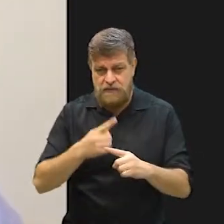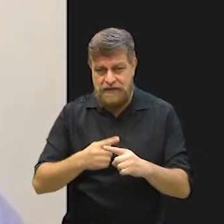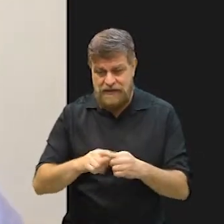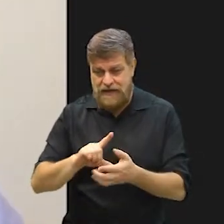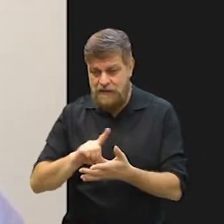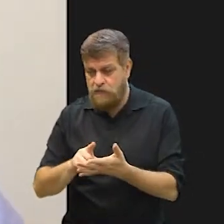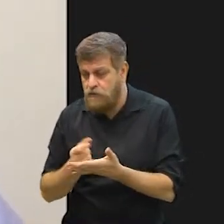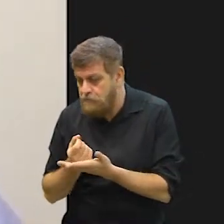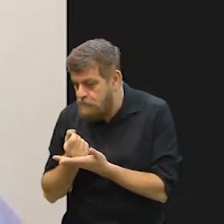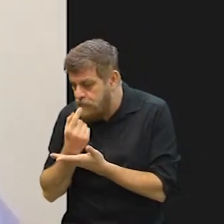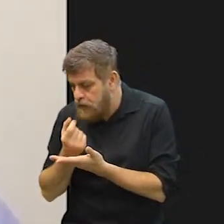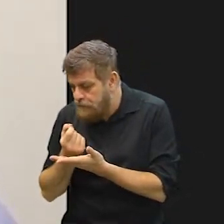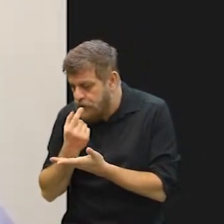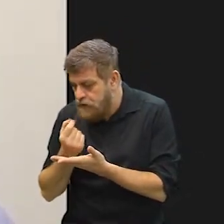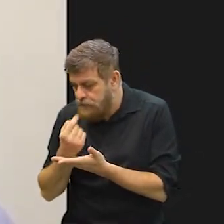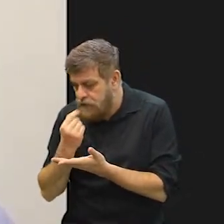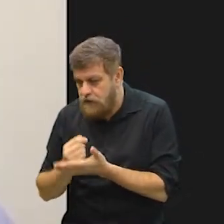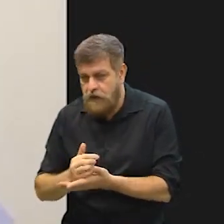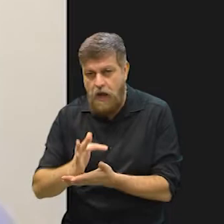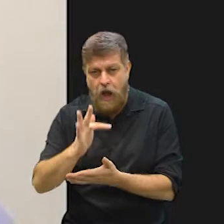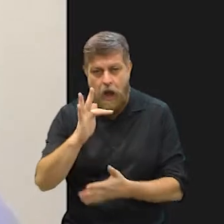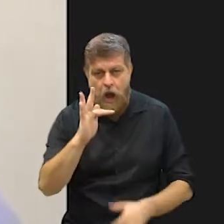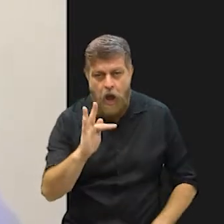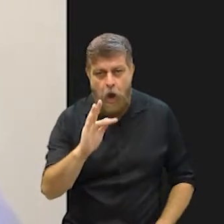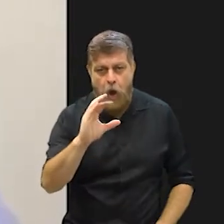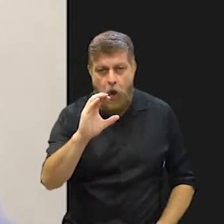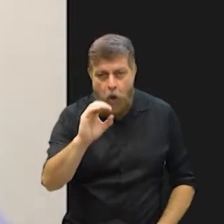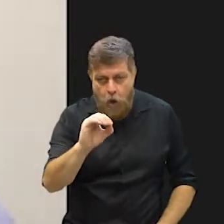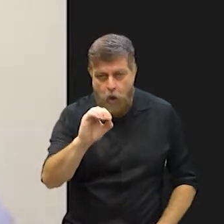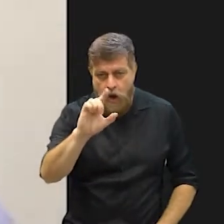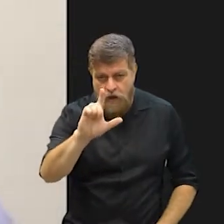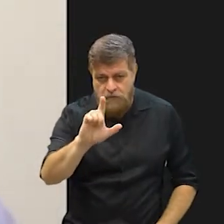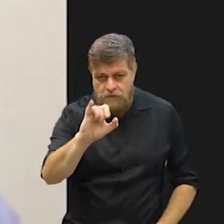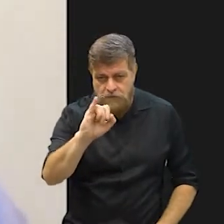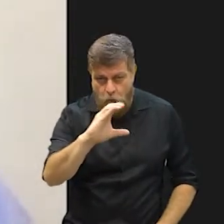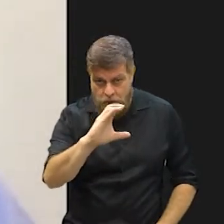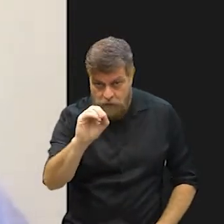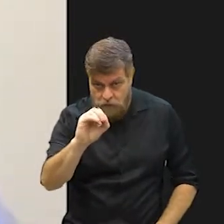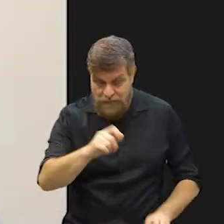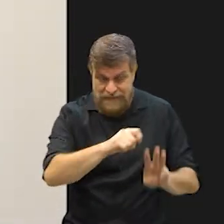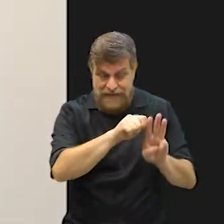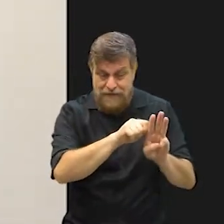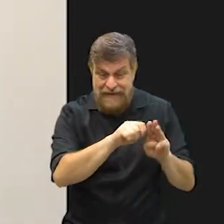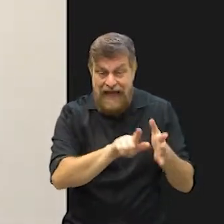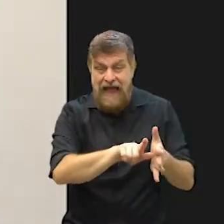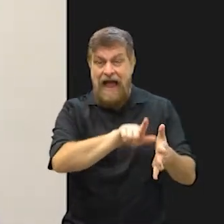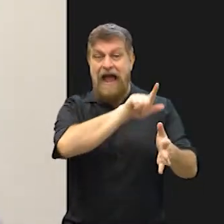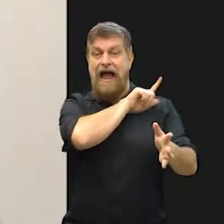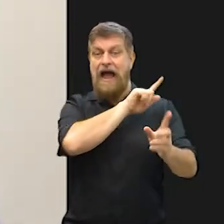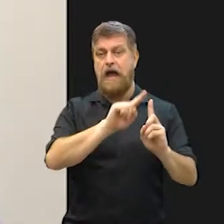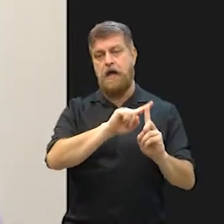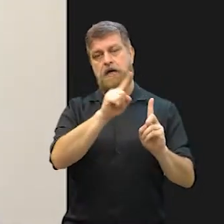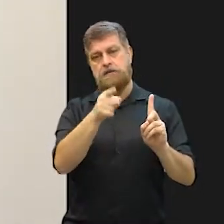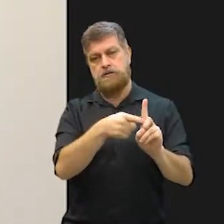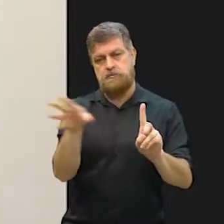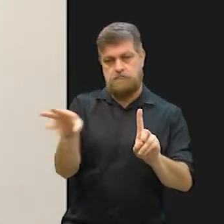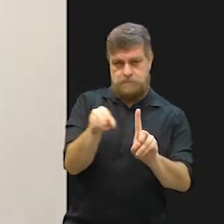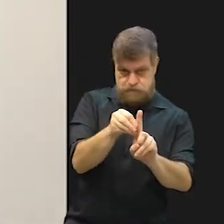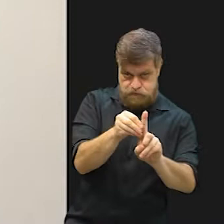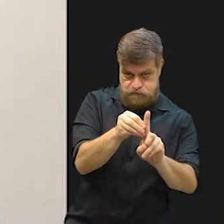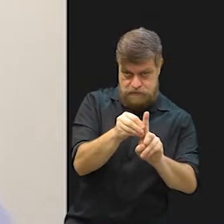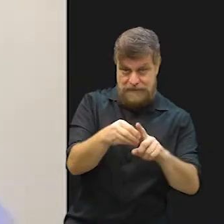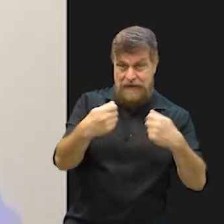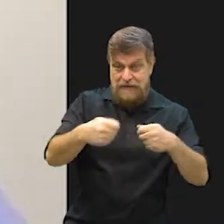ao tomar o ácido fólico, começando 3 meses antes da gestação, tem que ser 2 a 3 meses antes